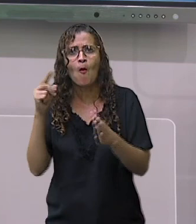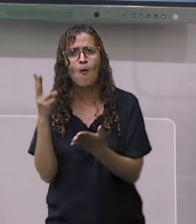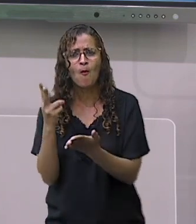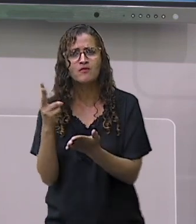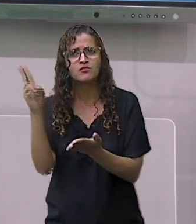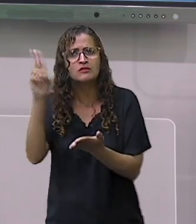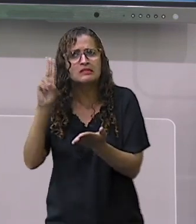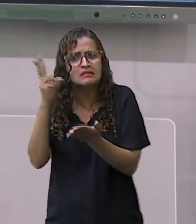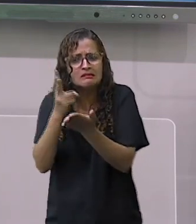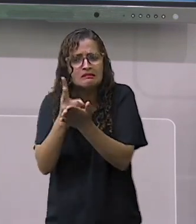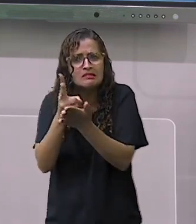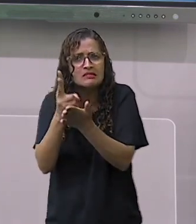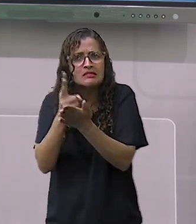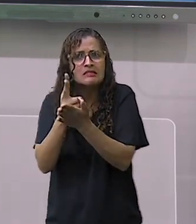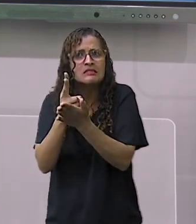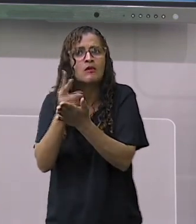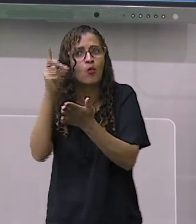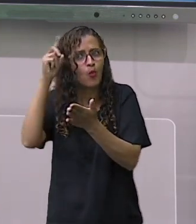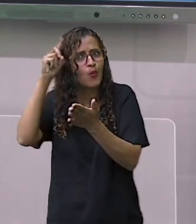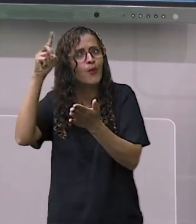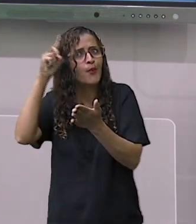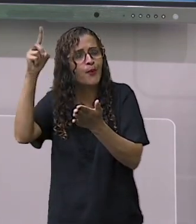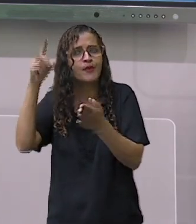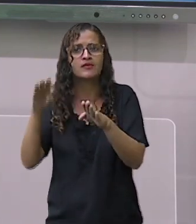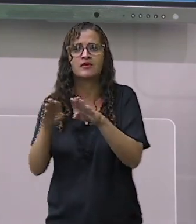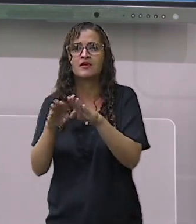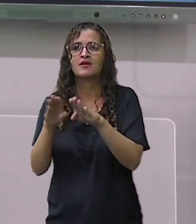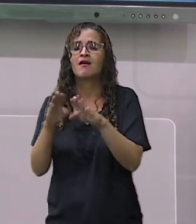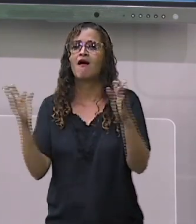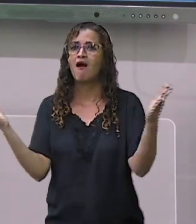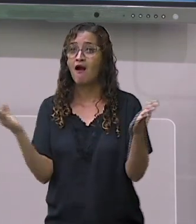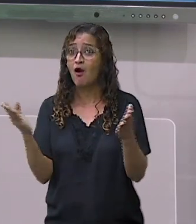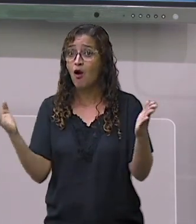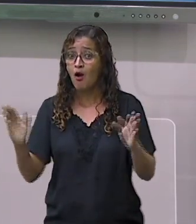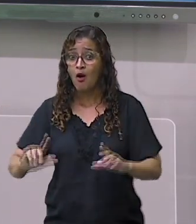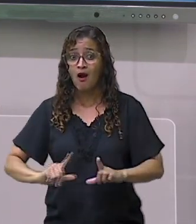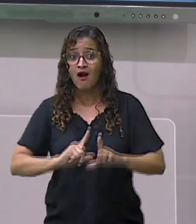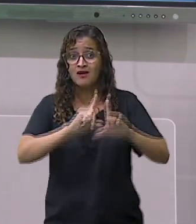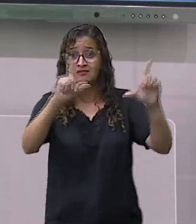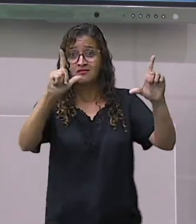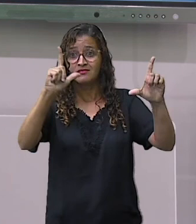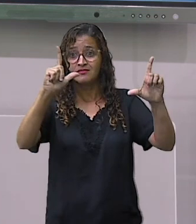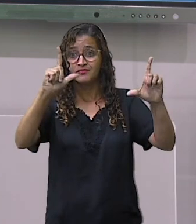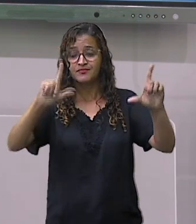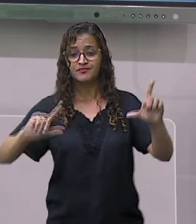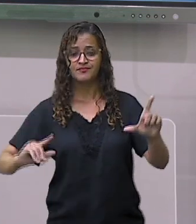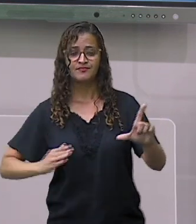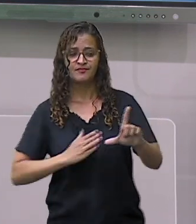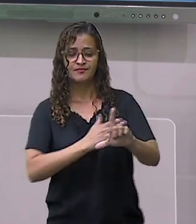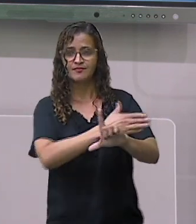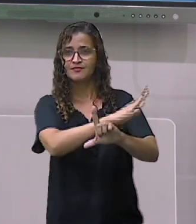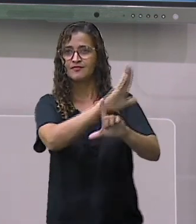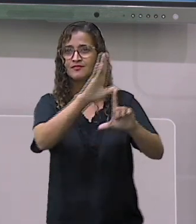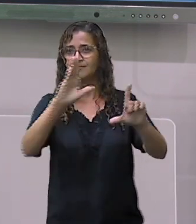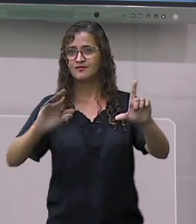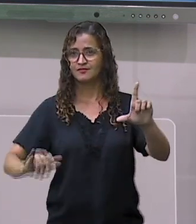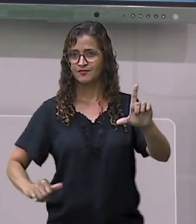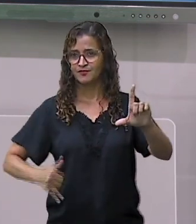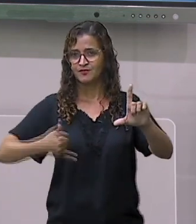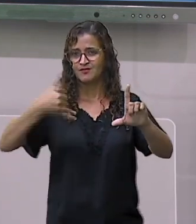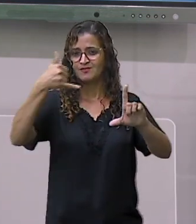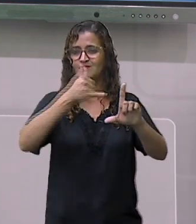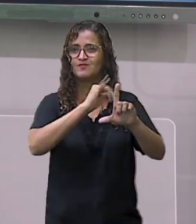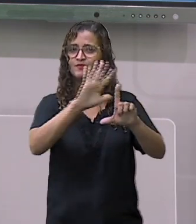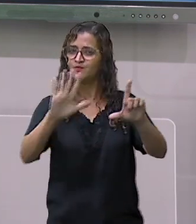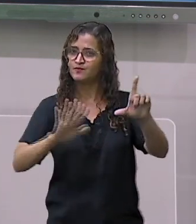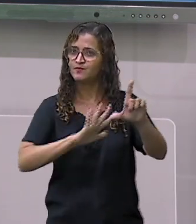dia. E para acessar as nossas atividades na plataforma SMED-GV, aponte a câmera do